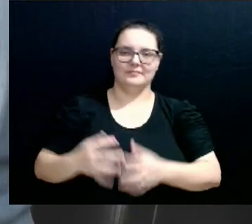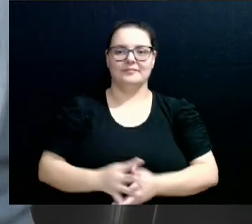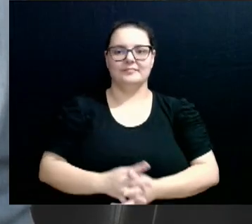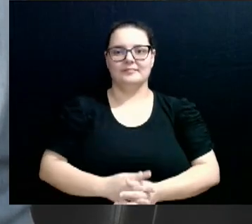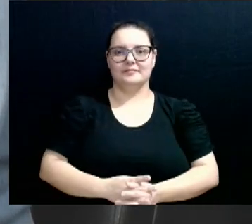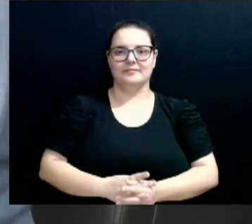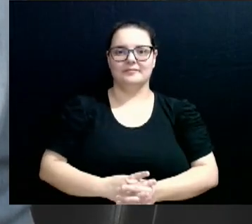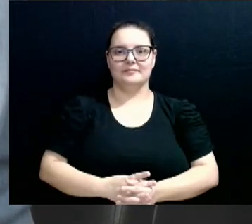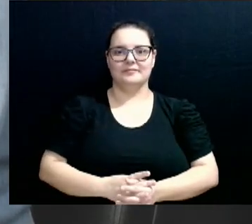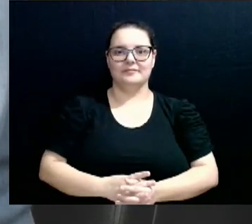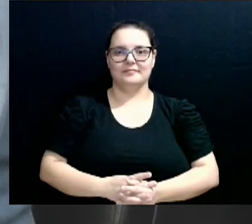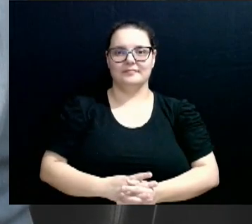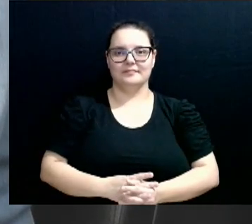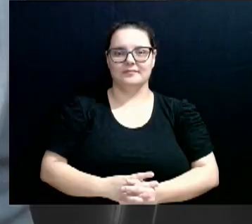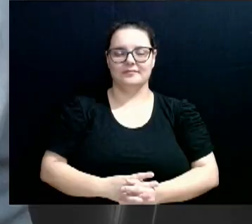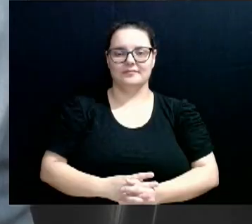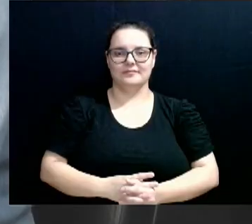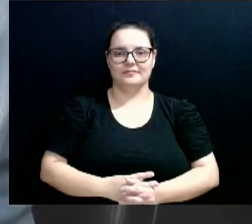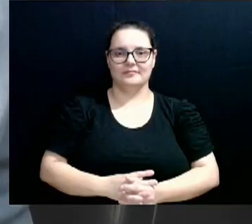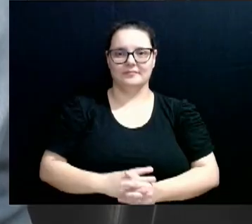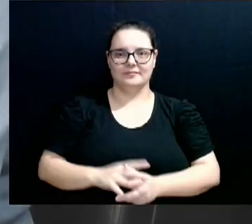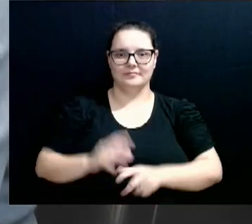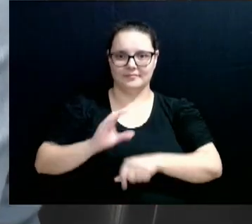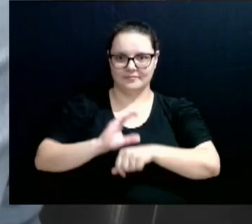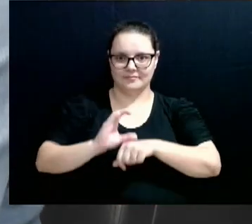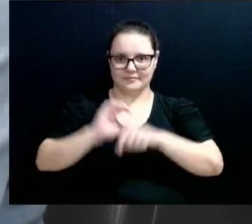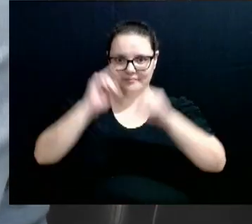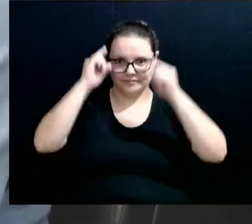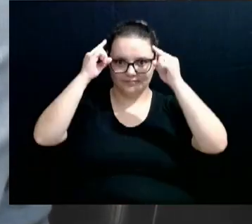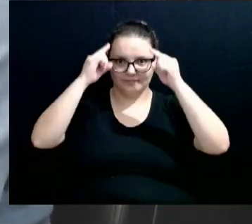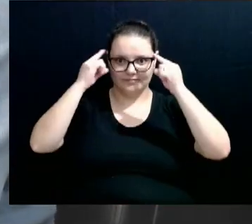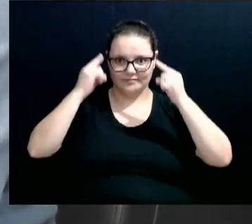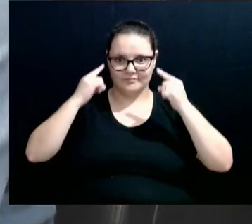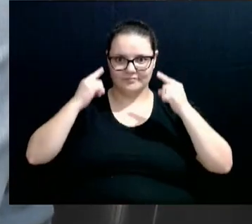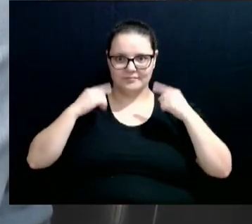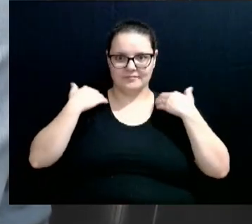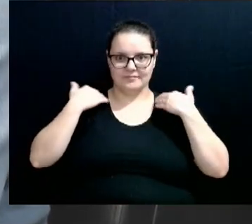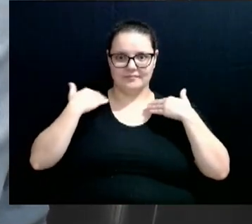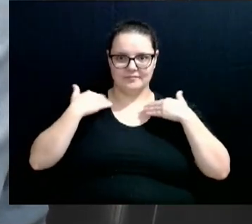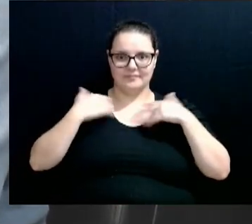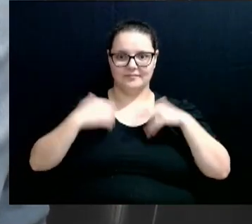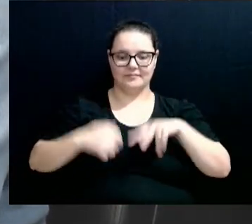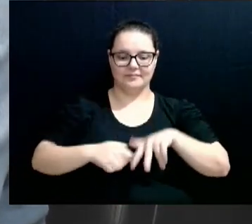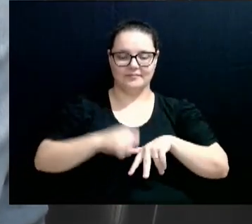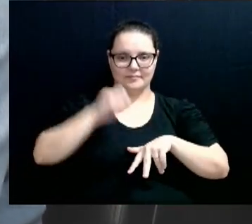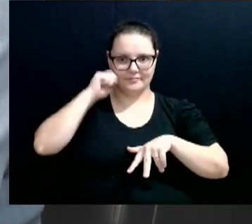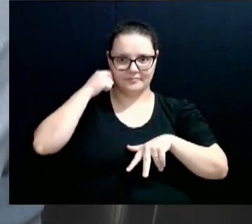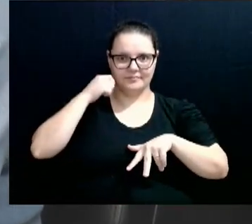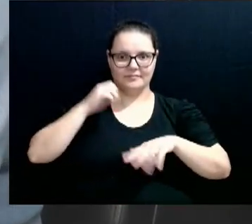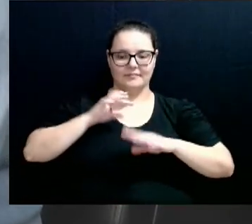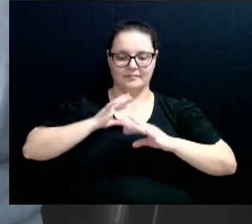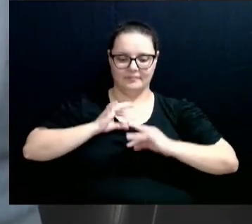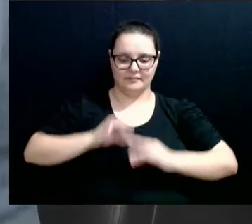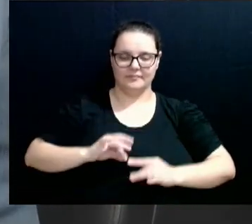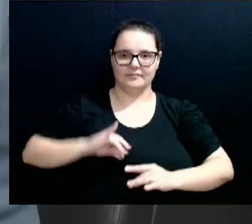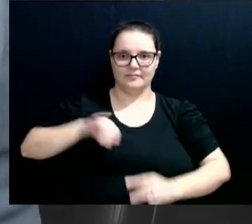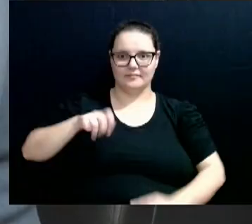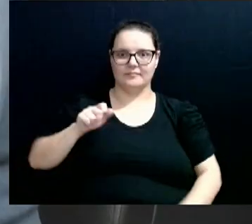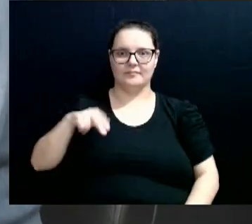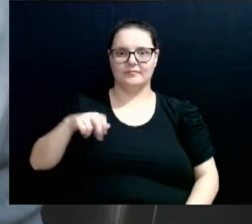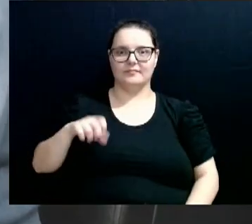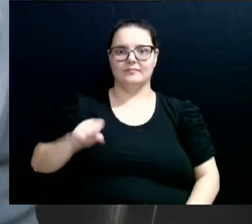cabelos grisalhos mais ou menos longos. Estou vestindo uma calça preta e uma camisa jeans. Muito